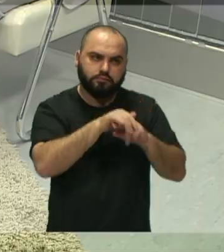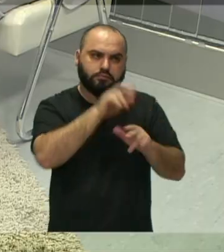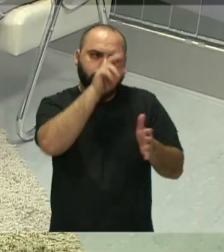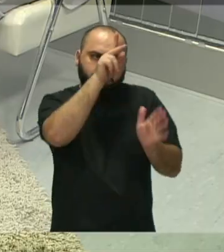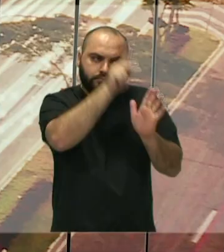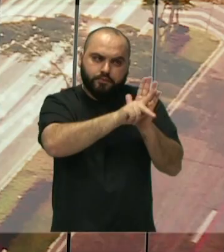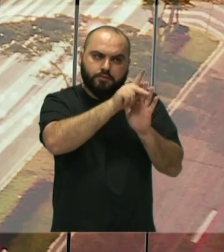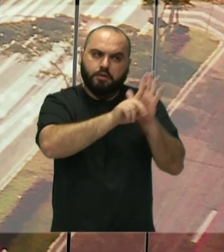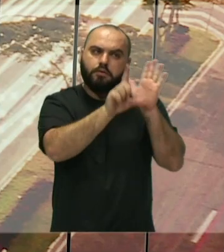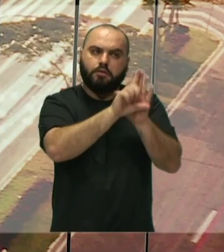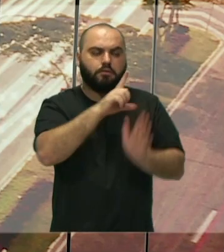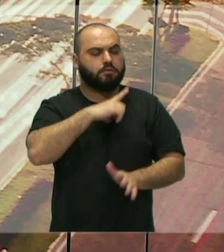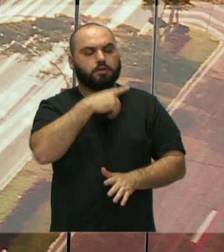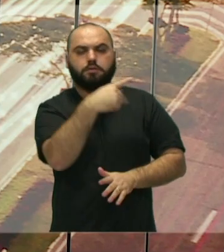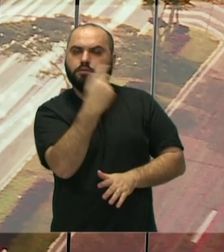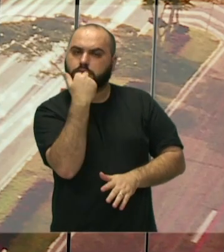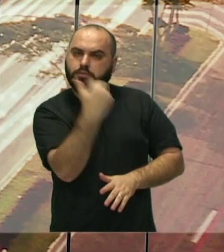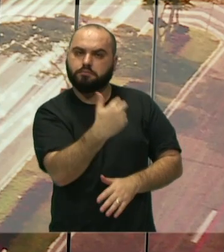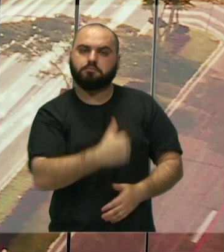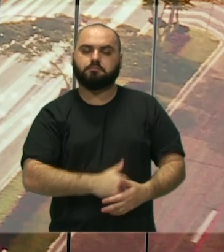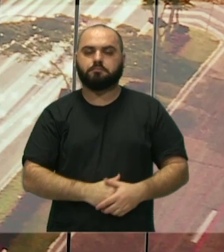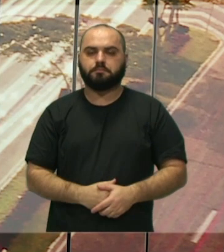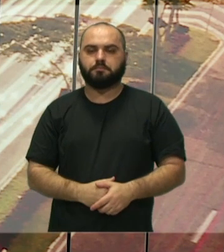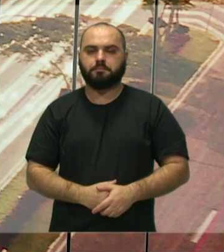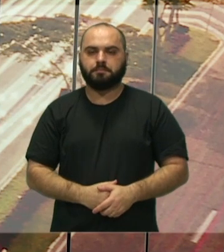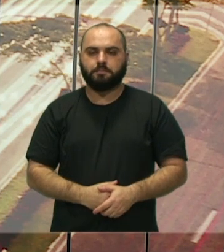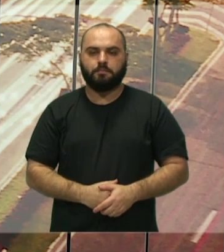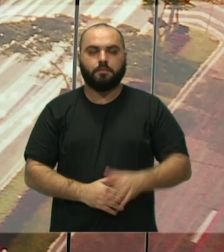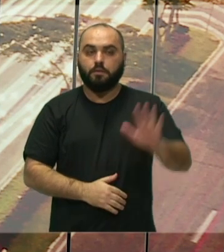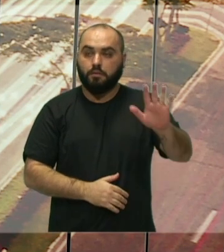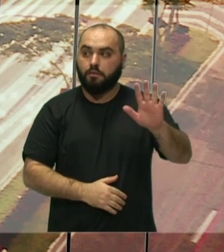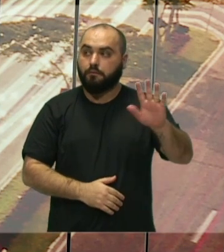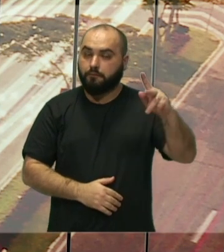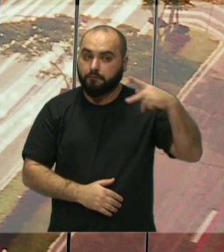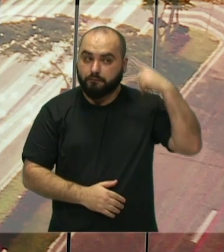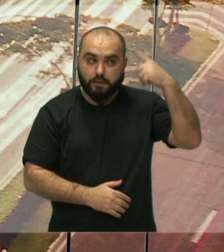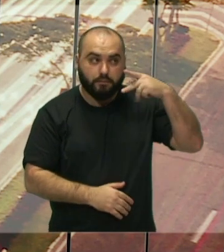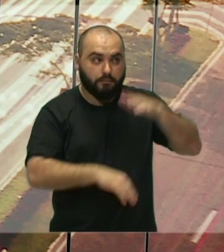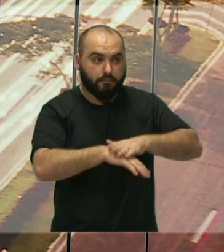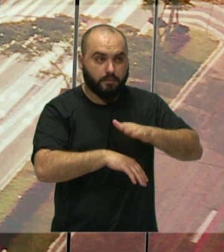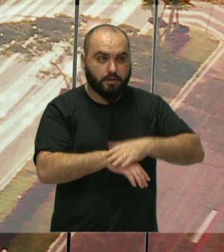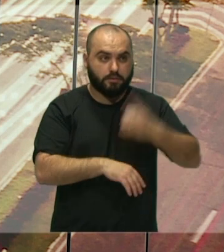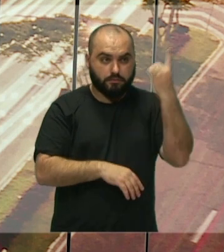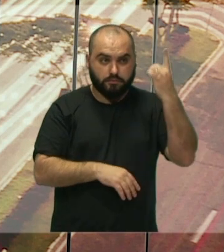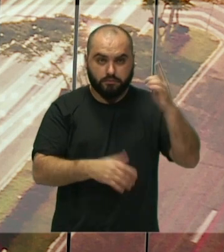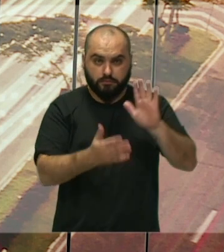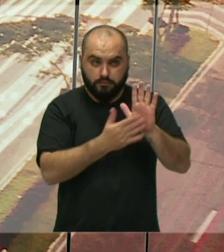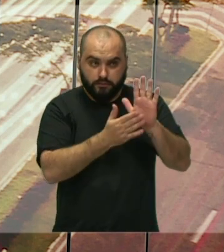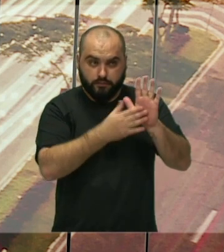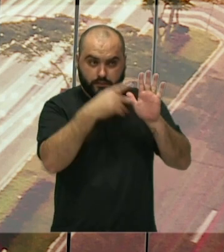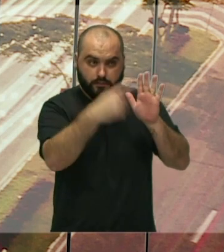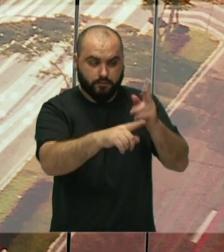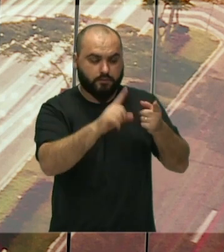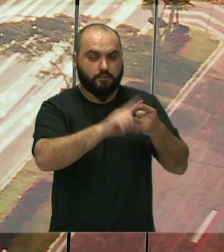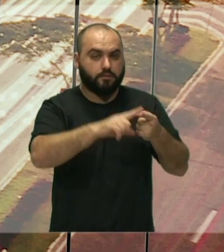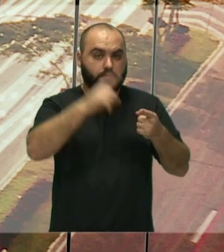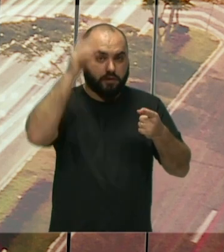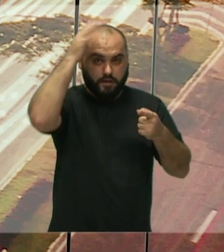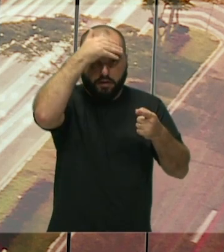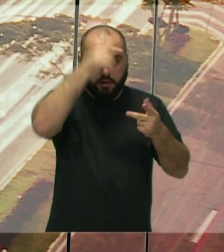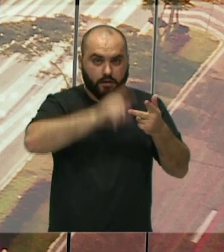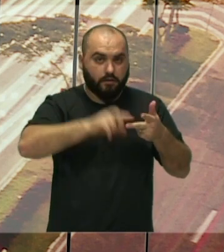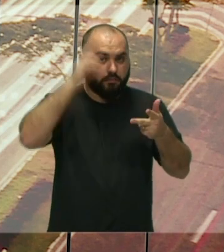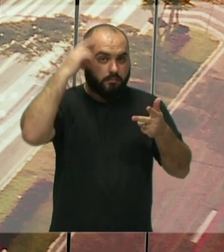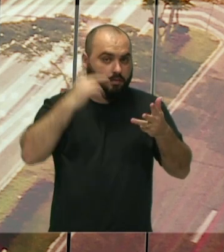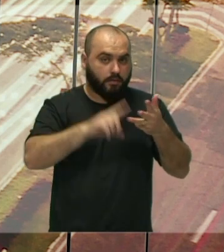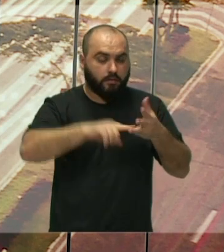município. Vereador, outra proposta sua, e aí junto com os vereadores Adriano Clava, Beto Cunha e Aline Aranha, institui